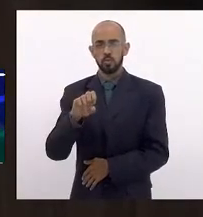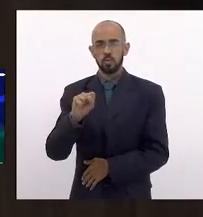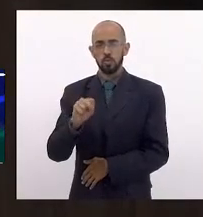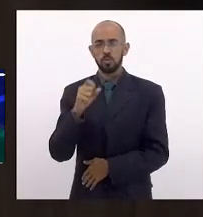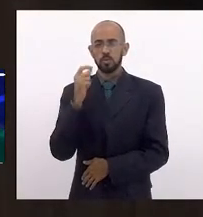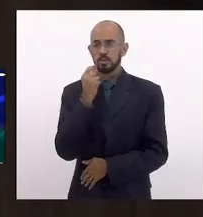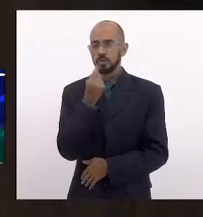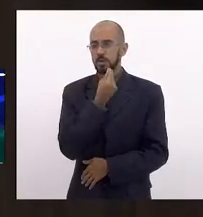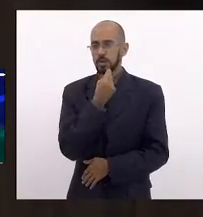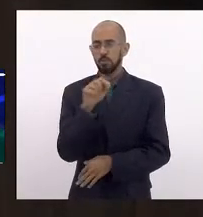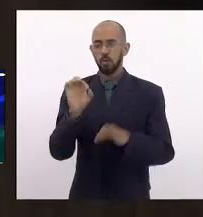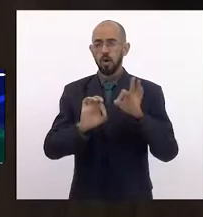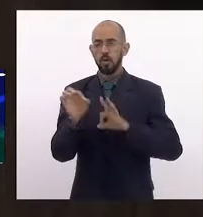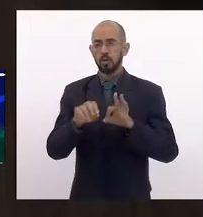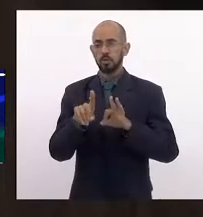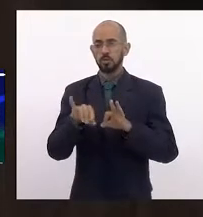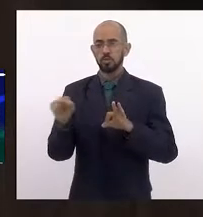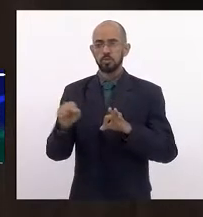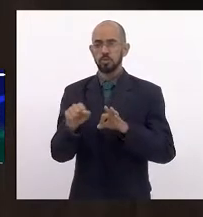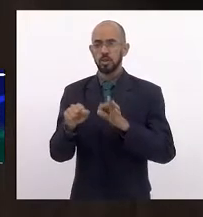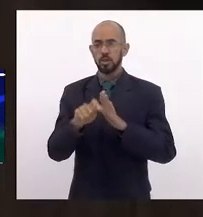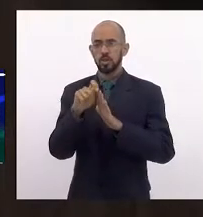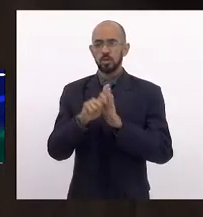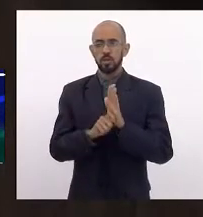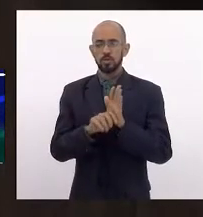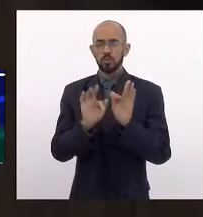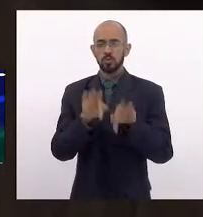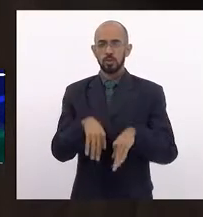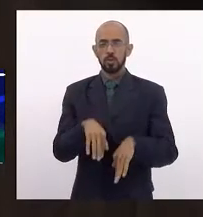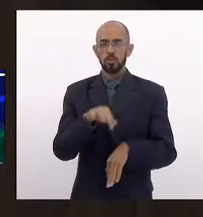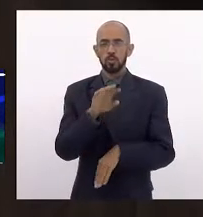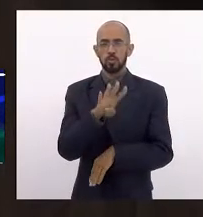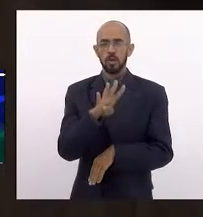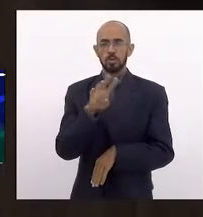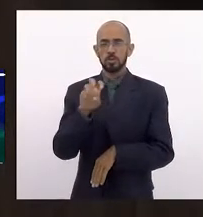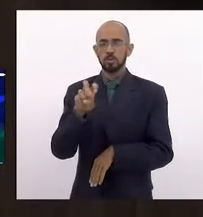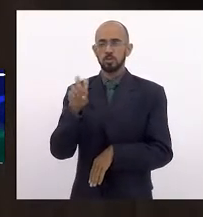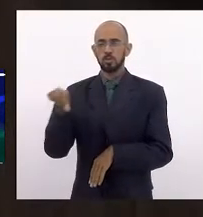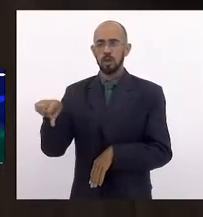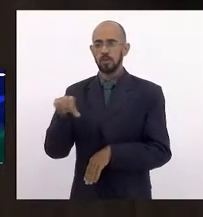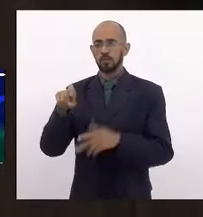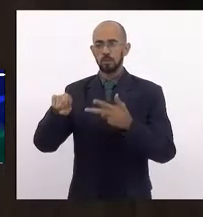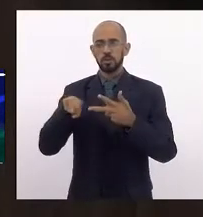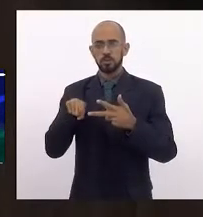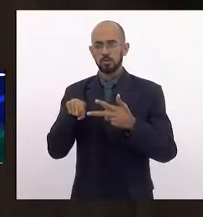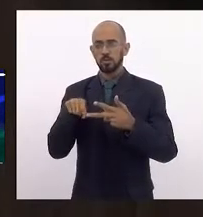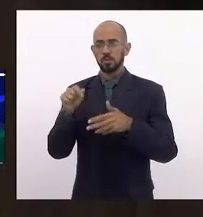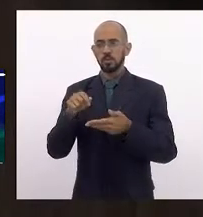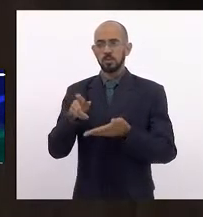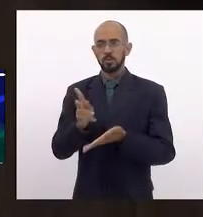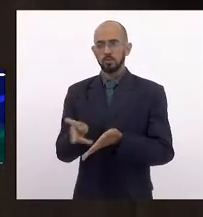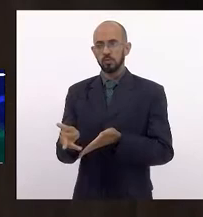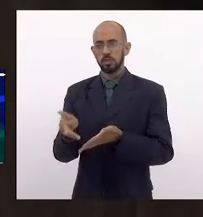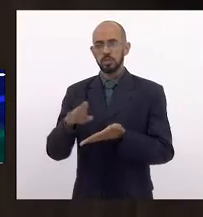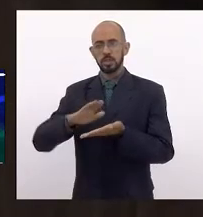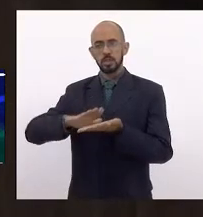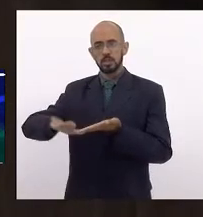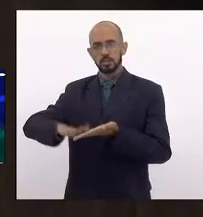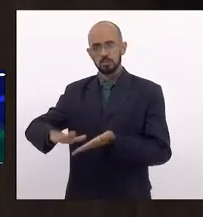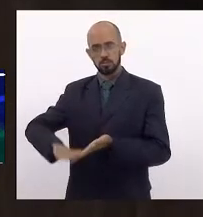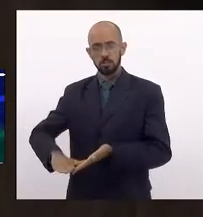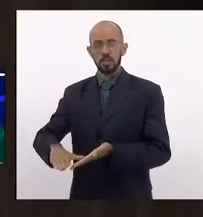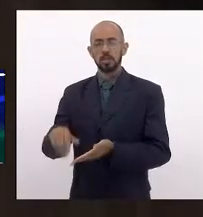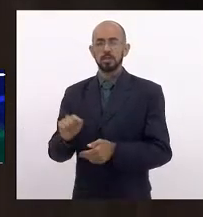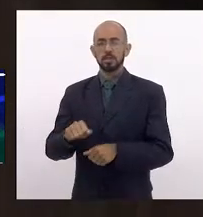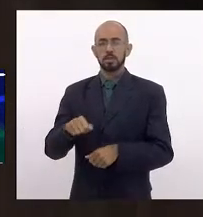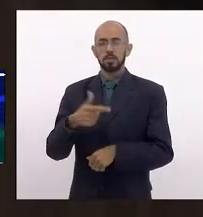2028 seguinte ordem do dia redação final do projeto de lei 495 2021 do Poder Executivo que estima a receita e fixa a despesa o estado de